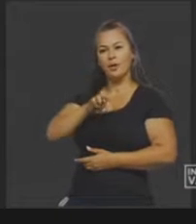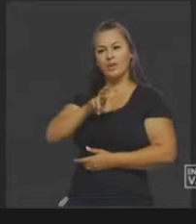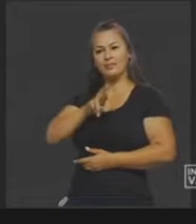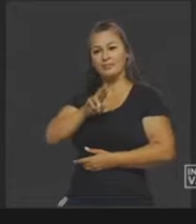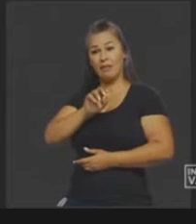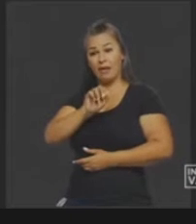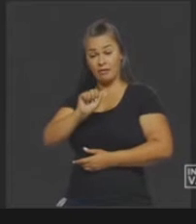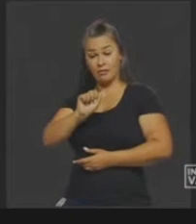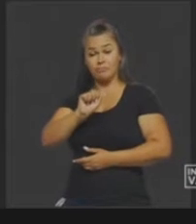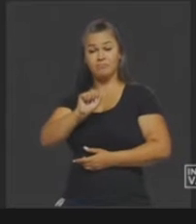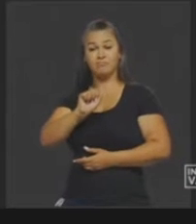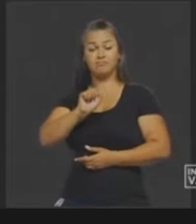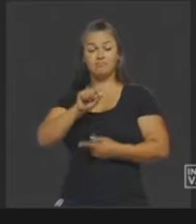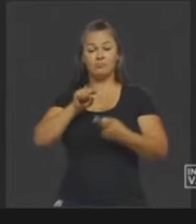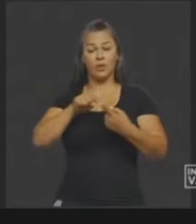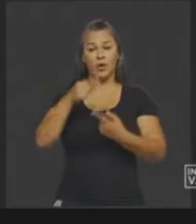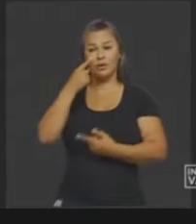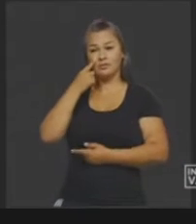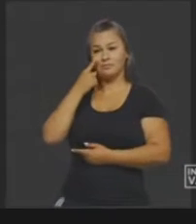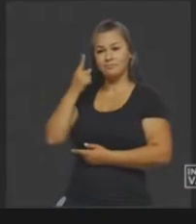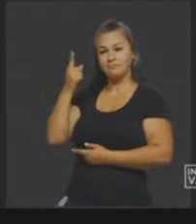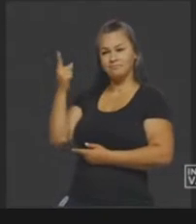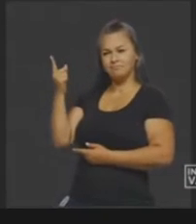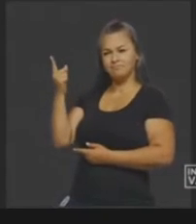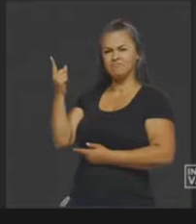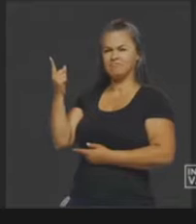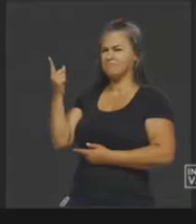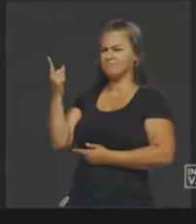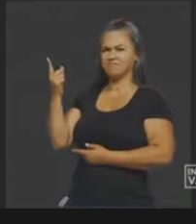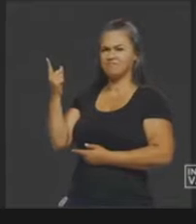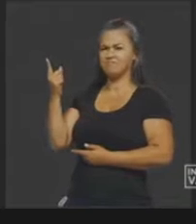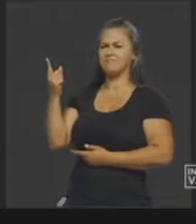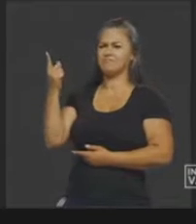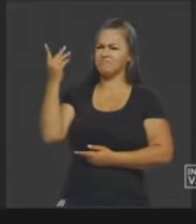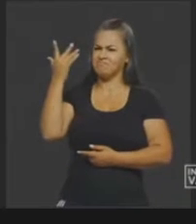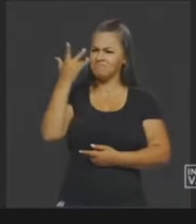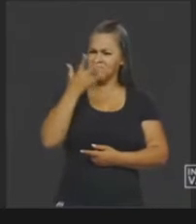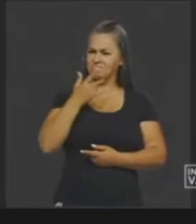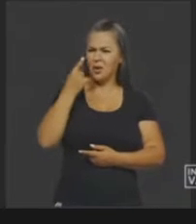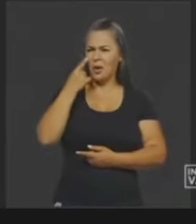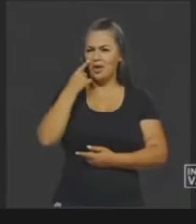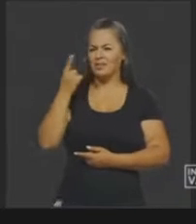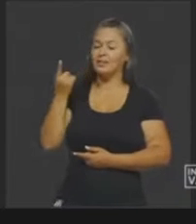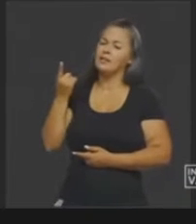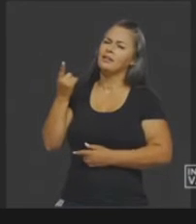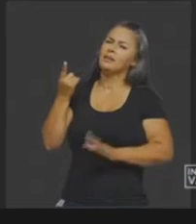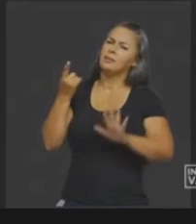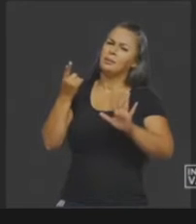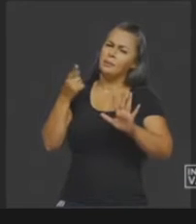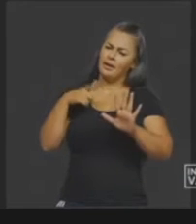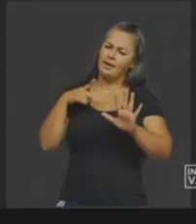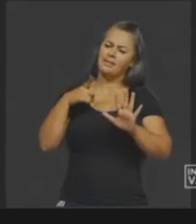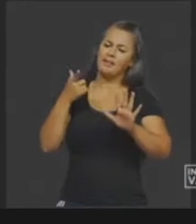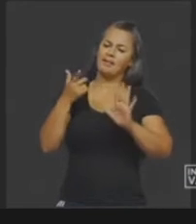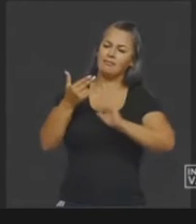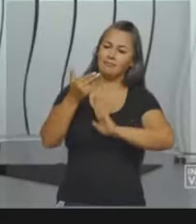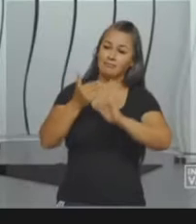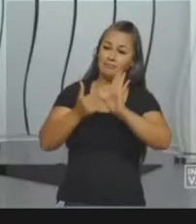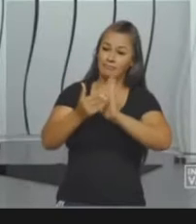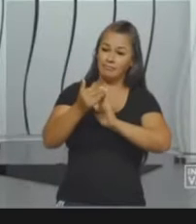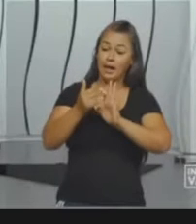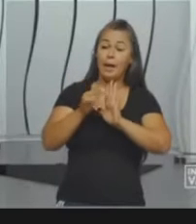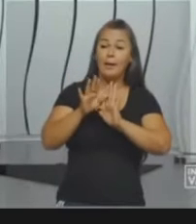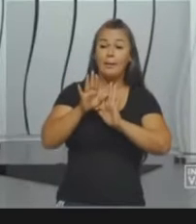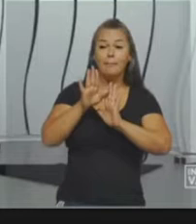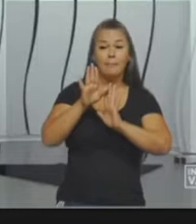são as bactérias, aqui tem uma figura linda de uma bactéria, é claro que é uma figura trabalhada, mas é a ideia